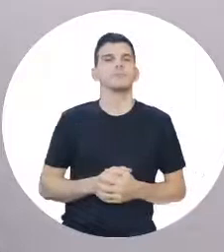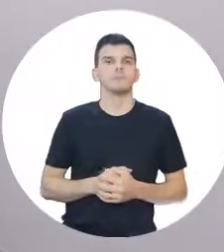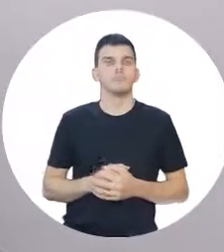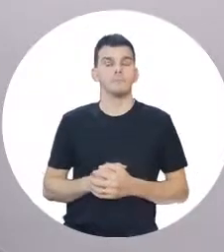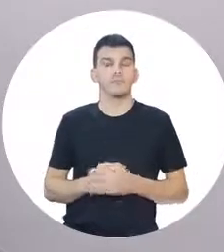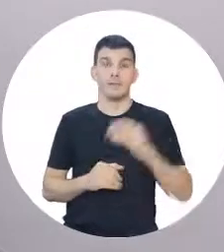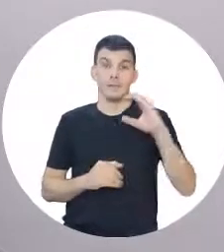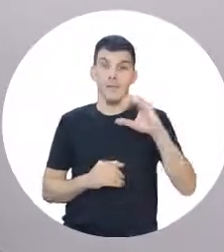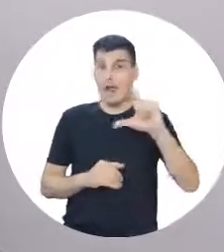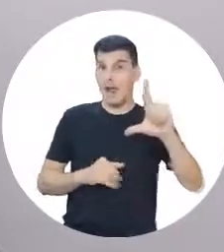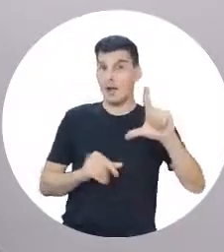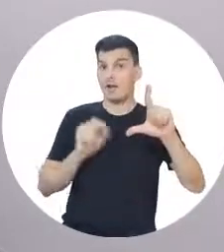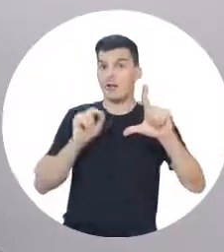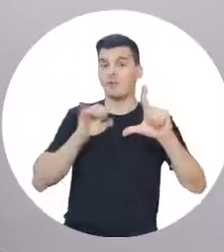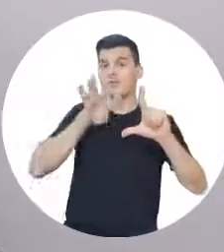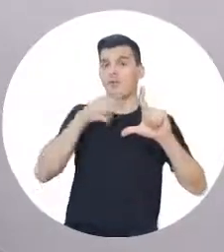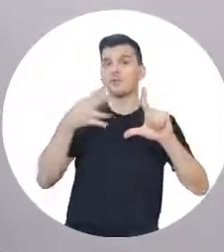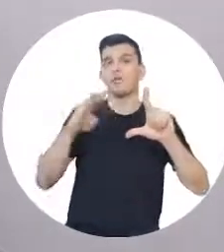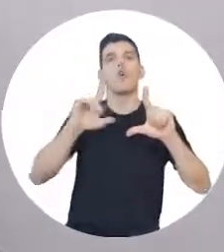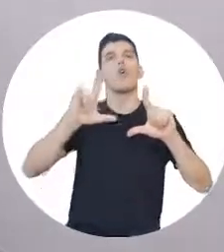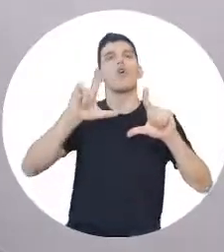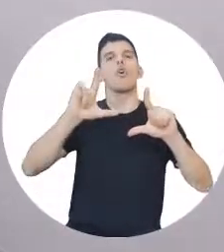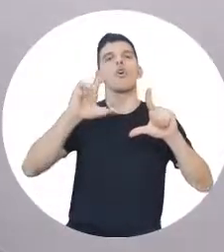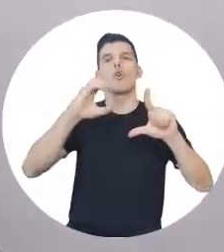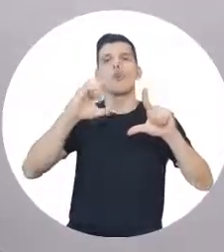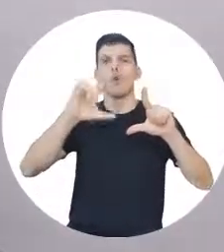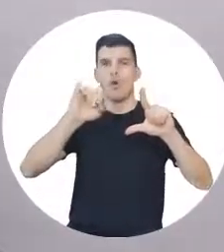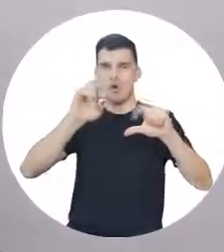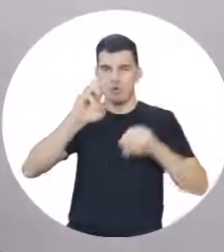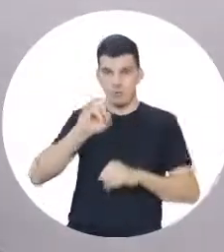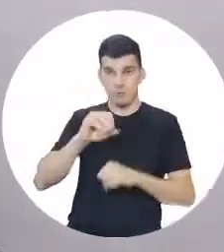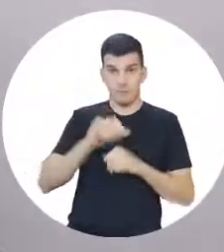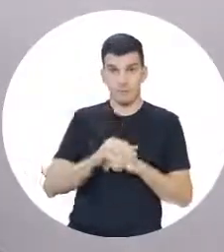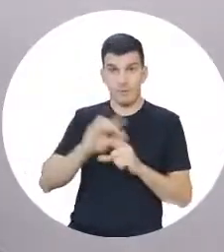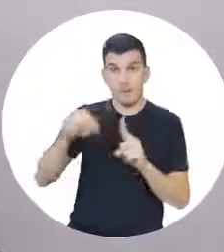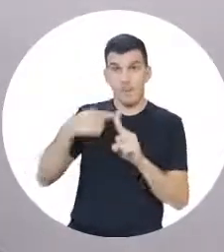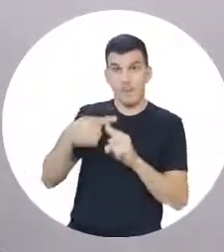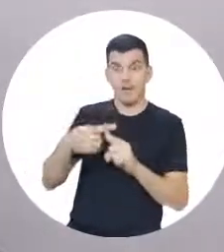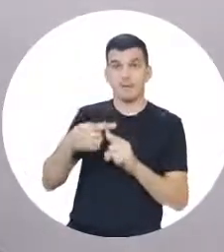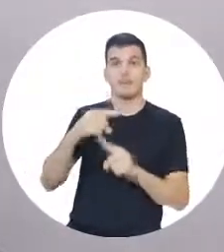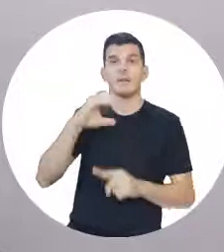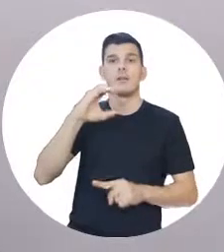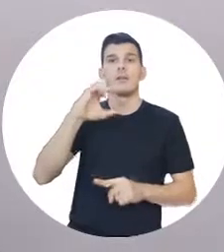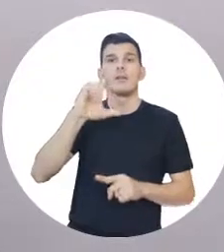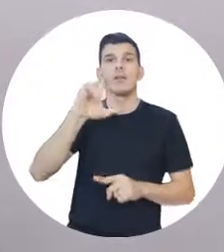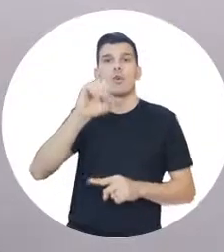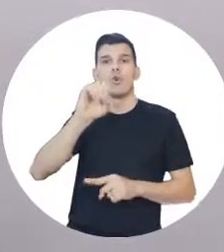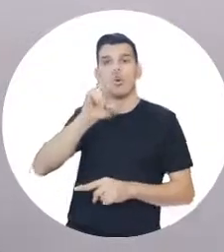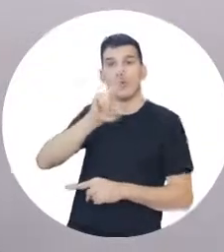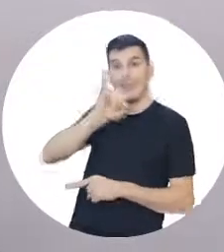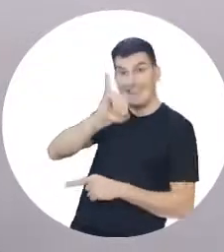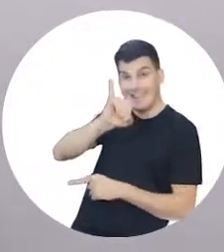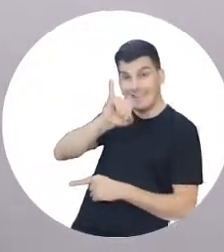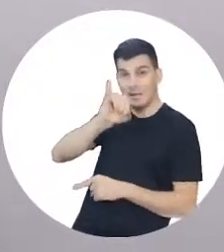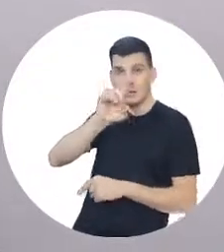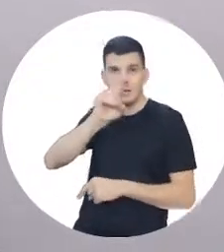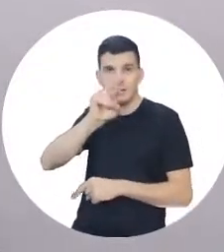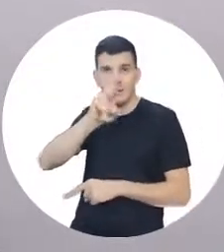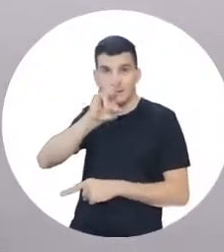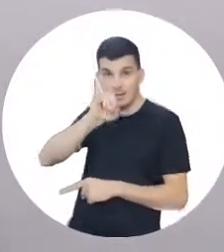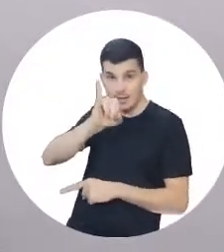Cl. Cl, tabela periódica, cloro. Cloro com hídrico,